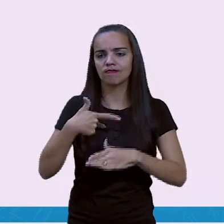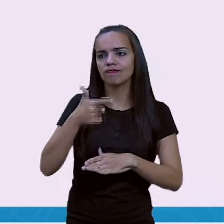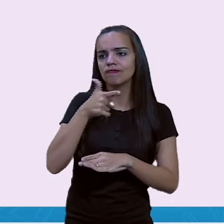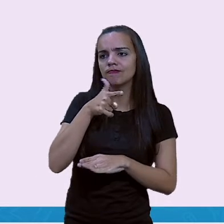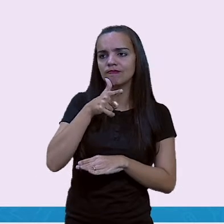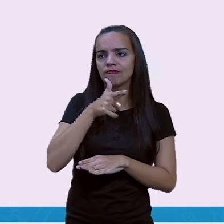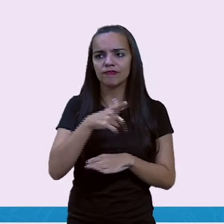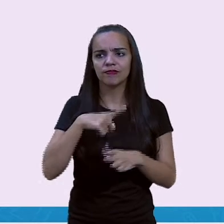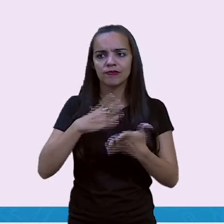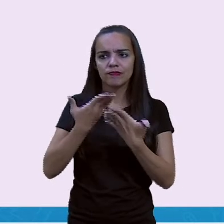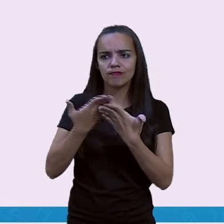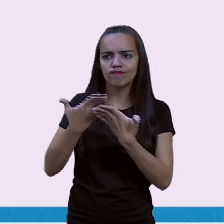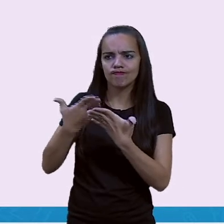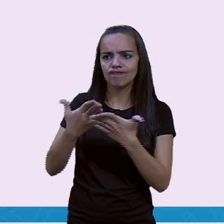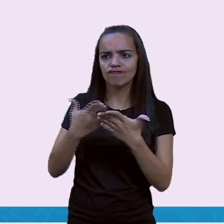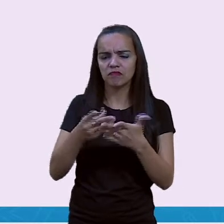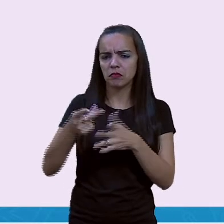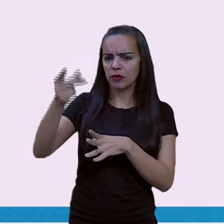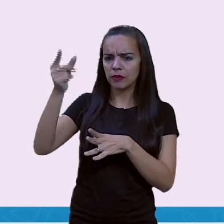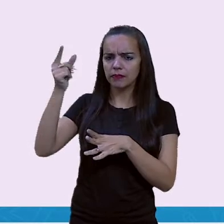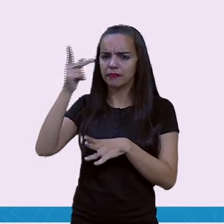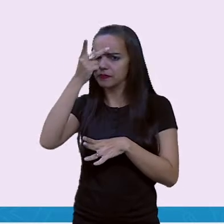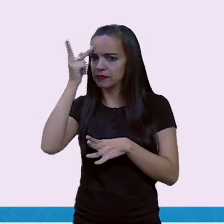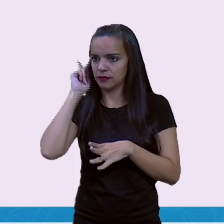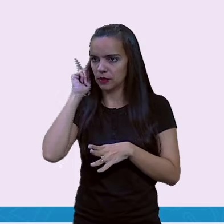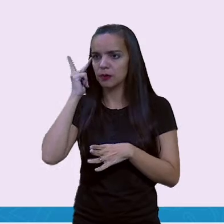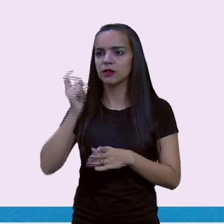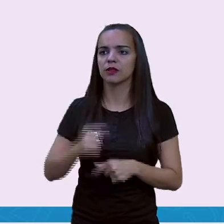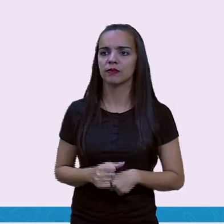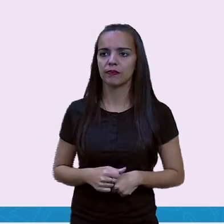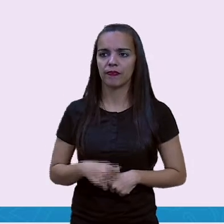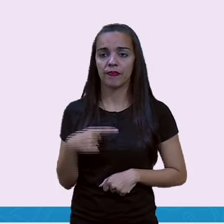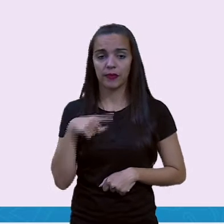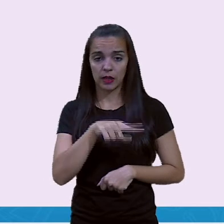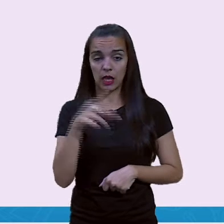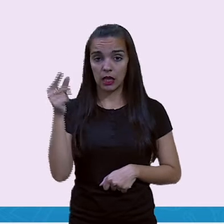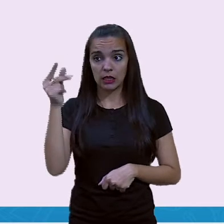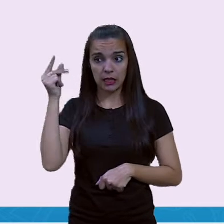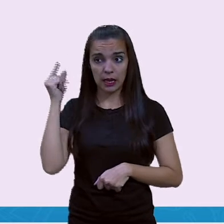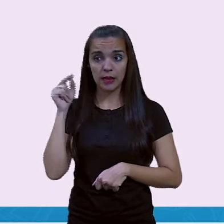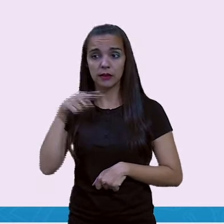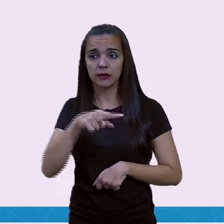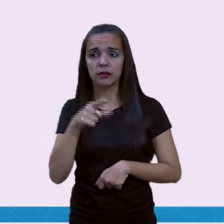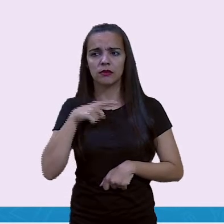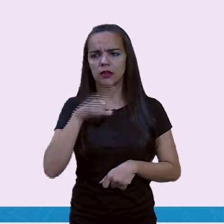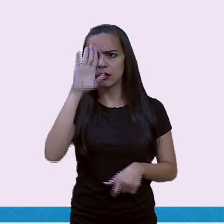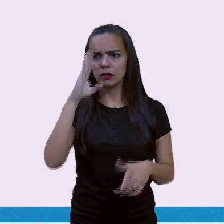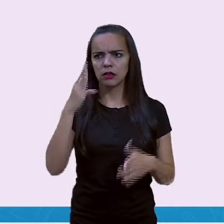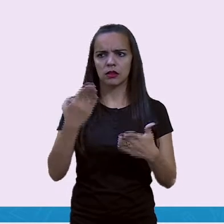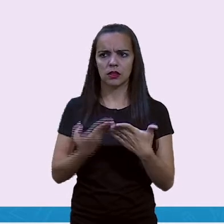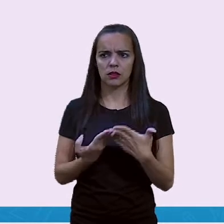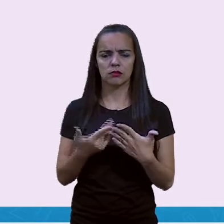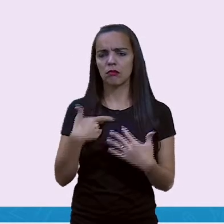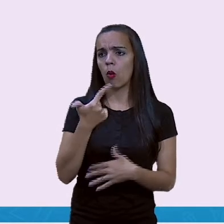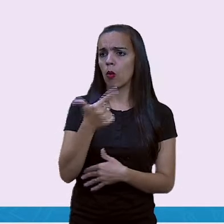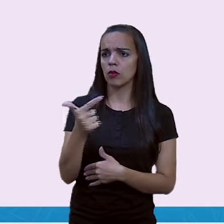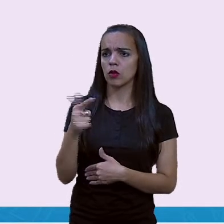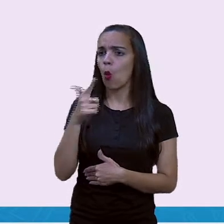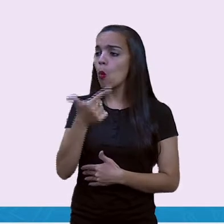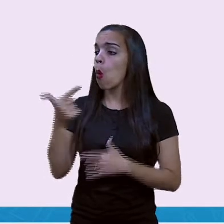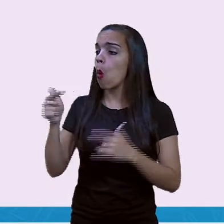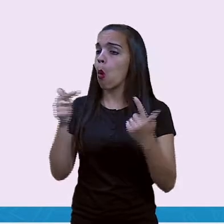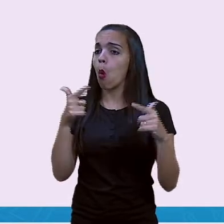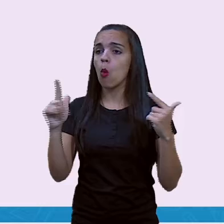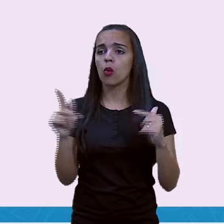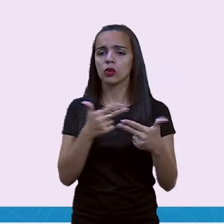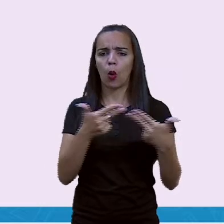poderiam estudar o passado assim. Então, nessa época, eles acreditavam que não havia outra maneira de